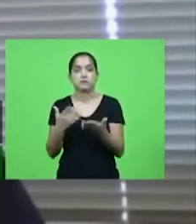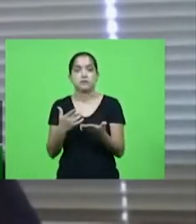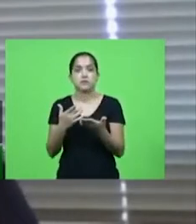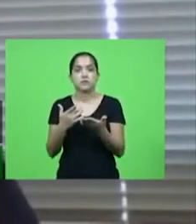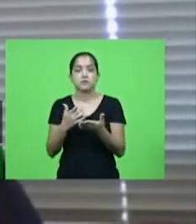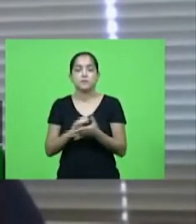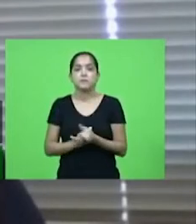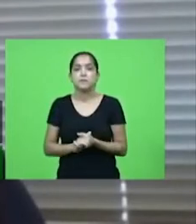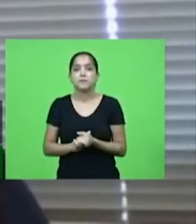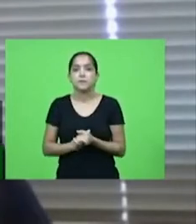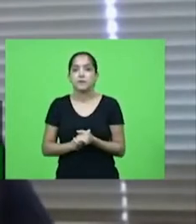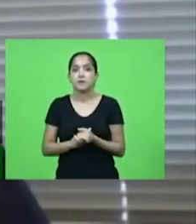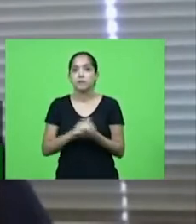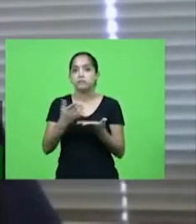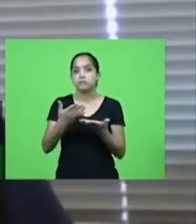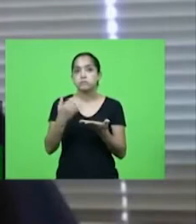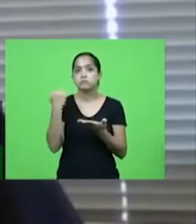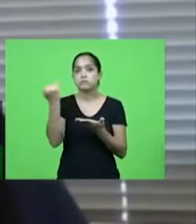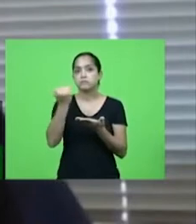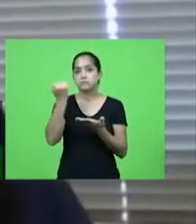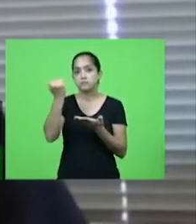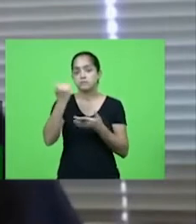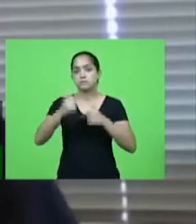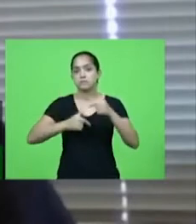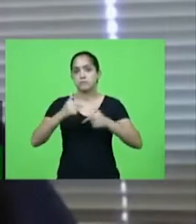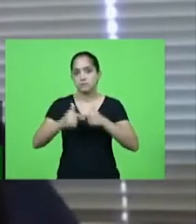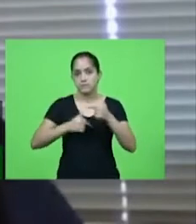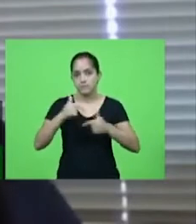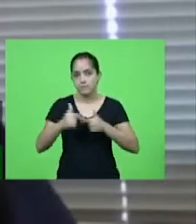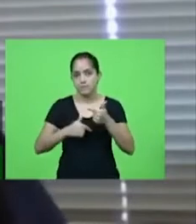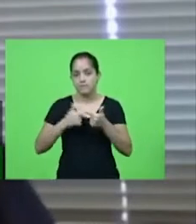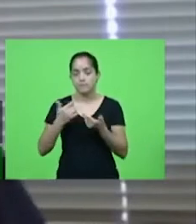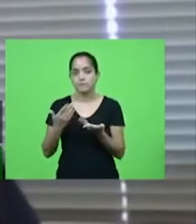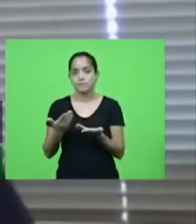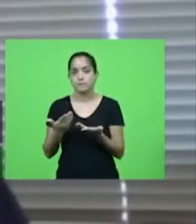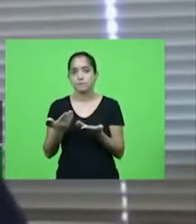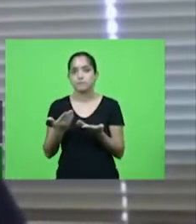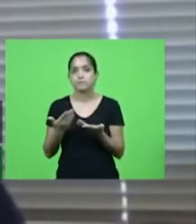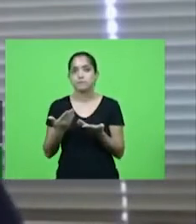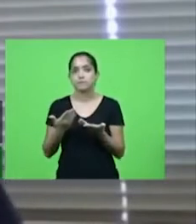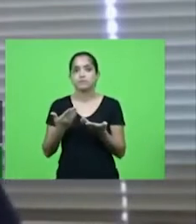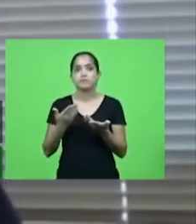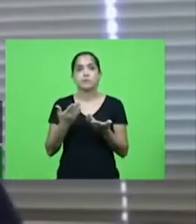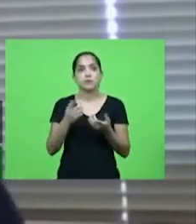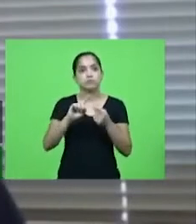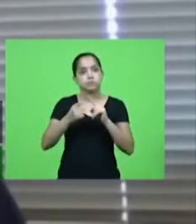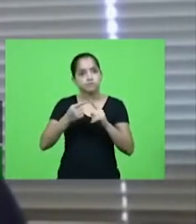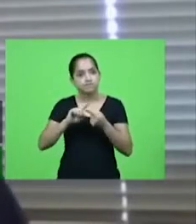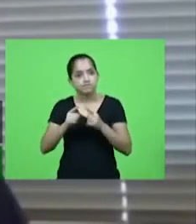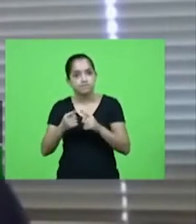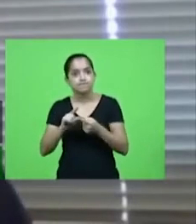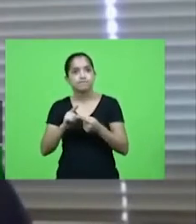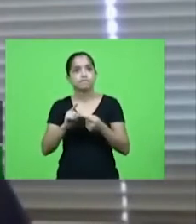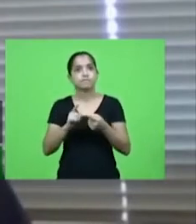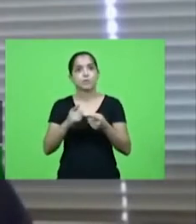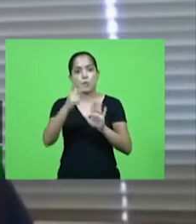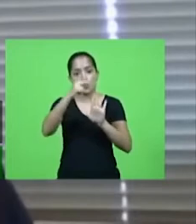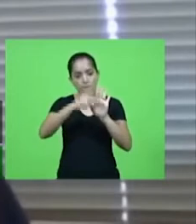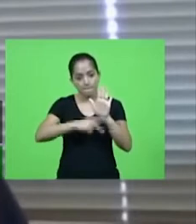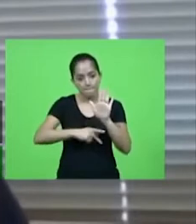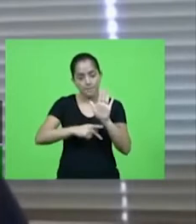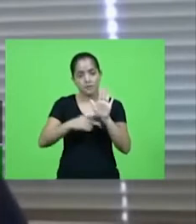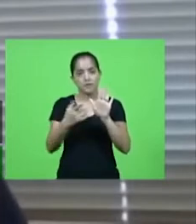ser justamente então é essencial esse serviço nós estamos aqui pulando plano de contingência para que as